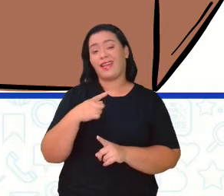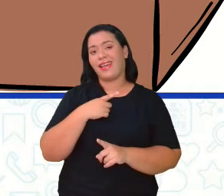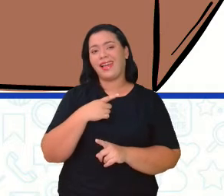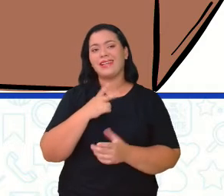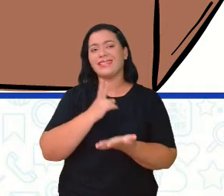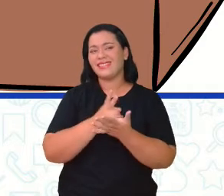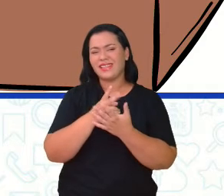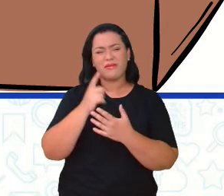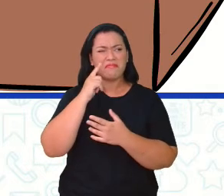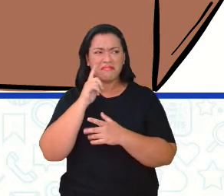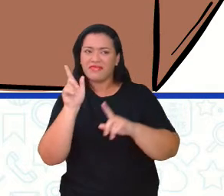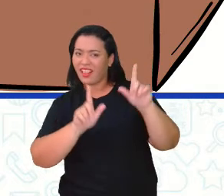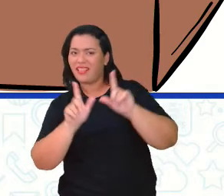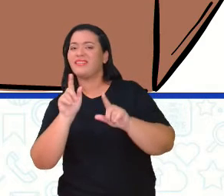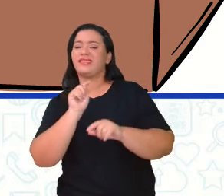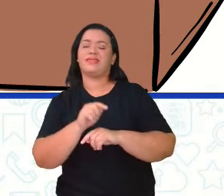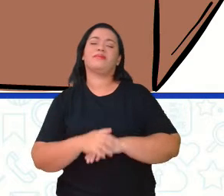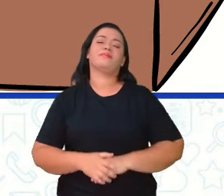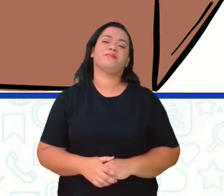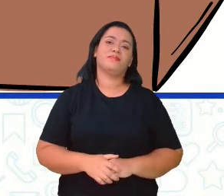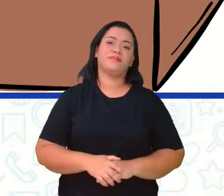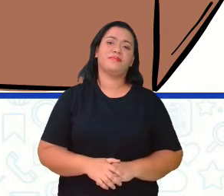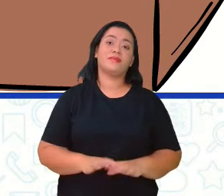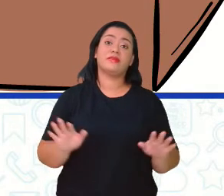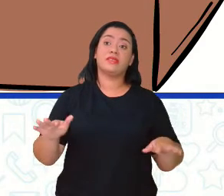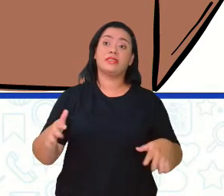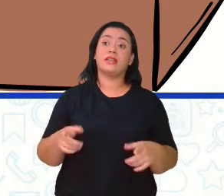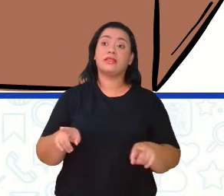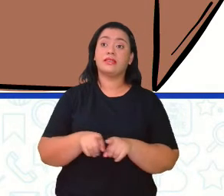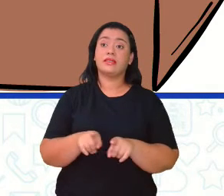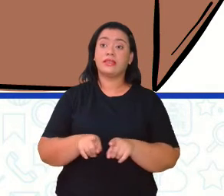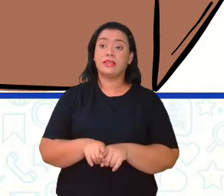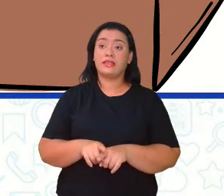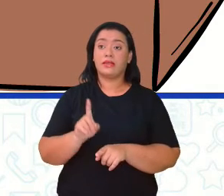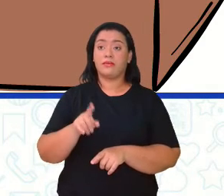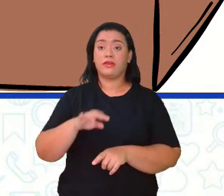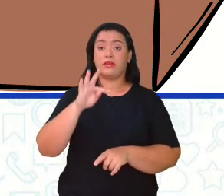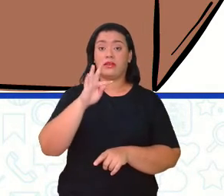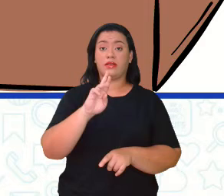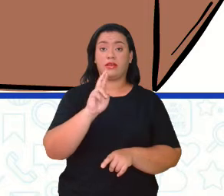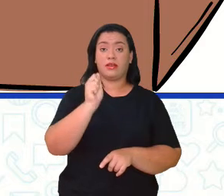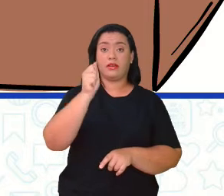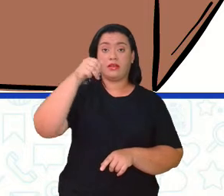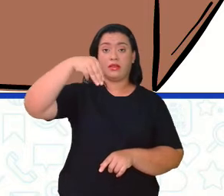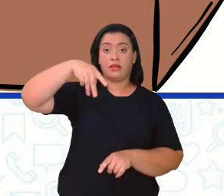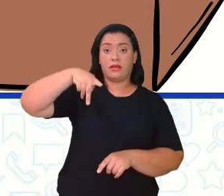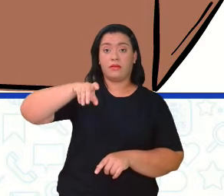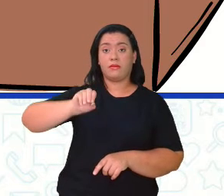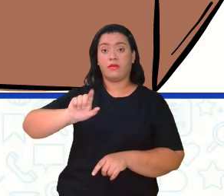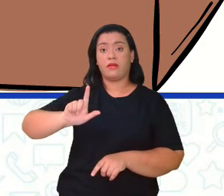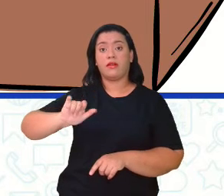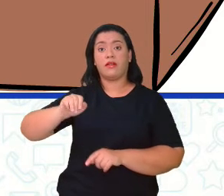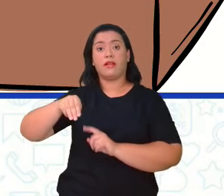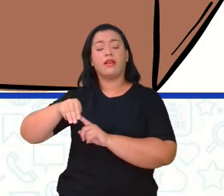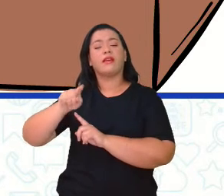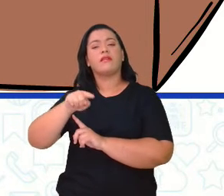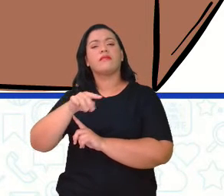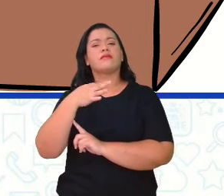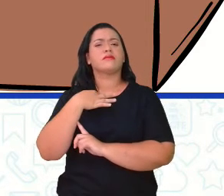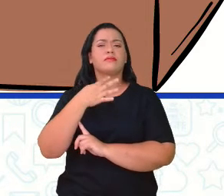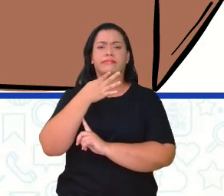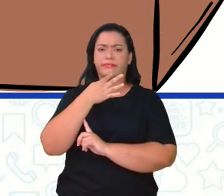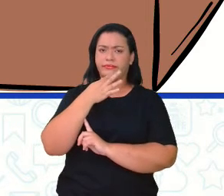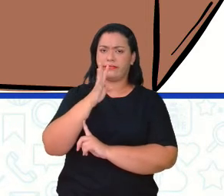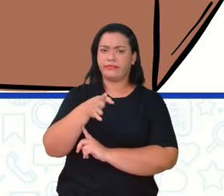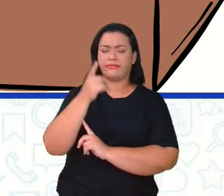veículos de comunicação. Então, o trampolim também aí, que vocês já veem no dia a dia,